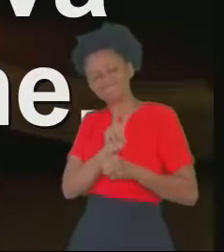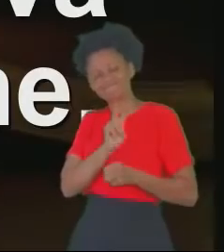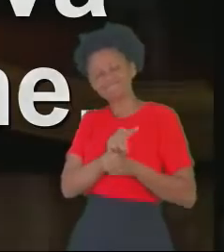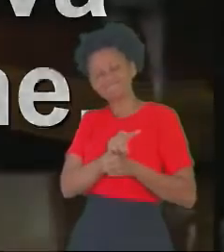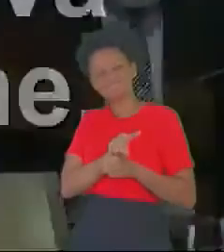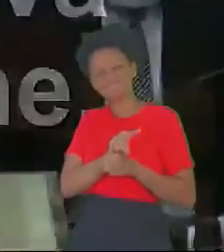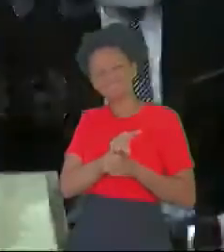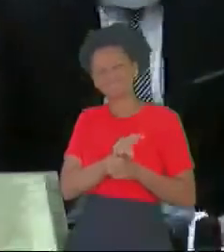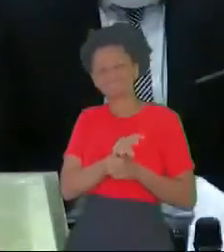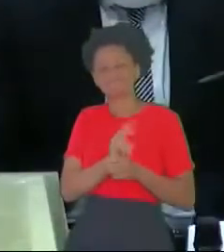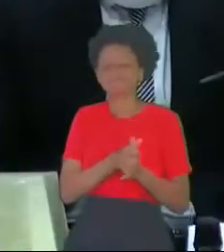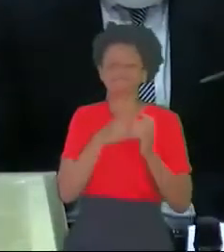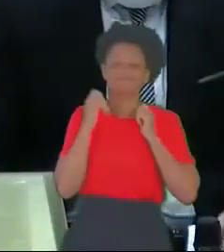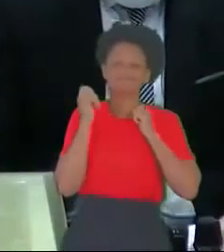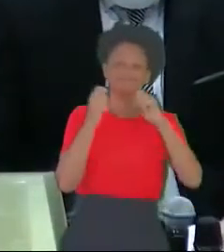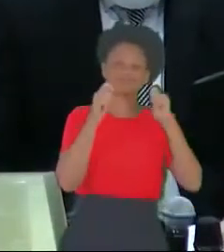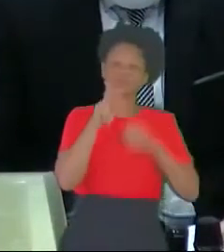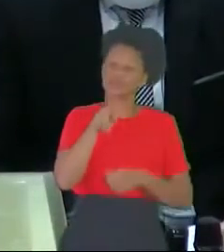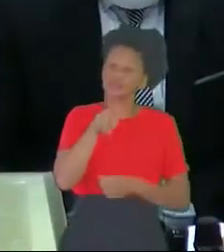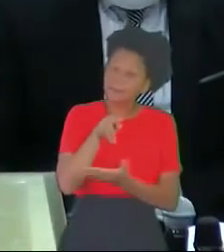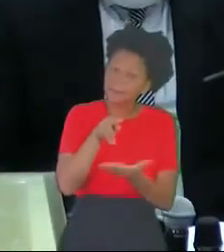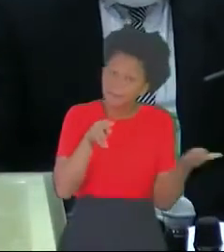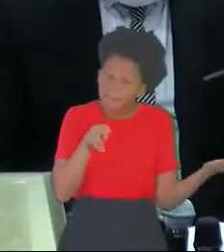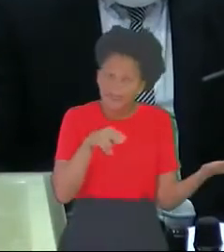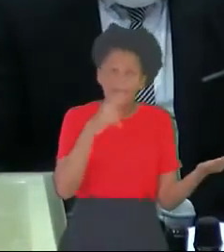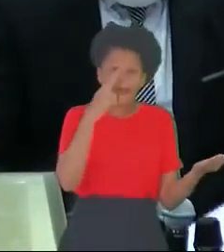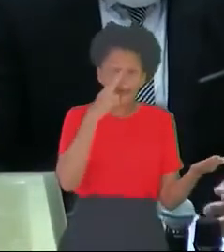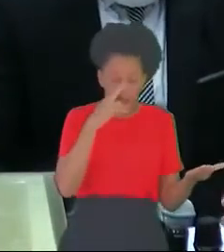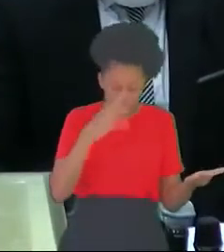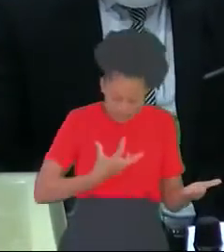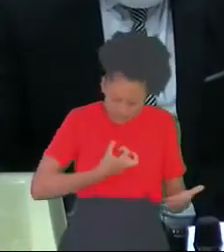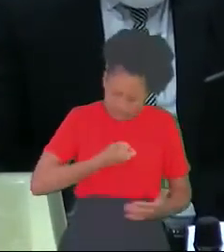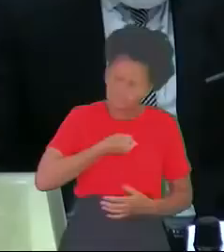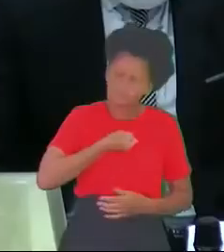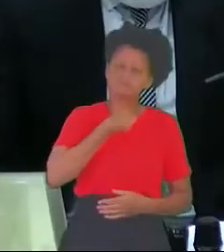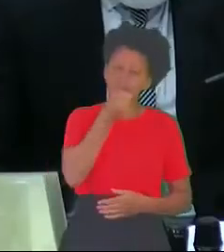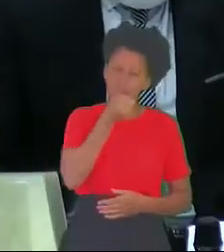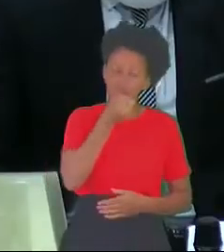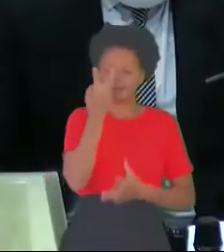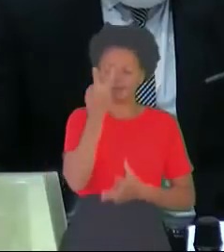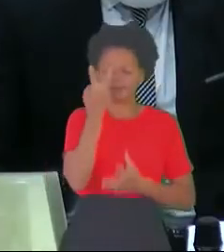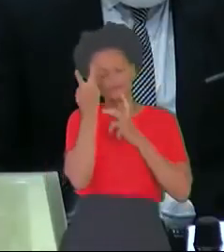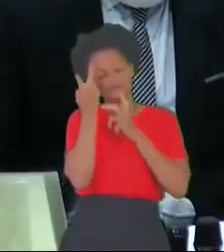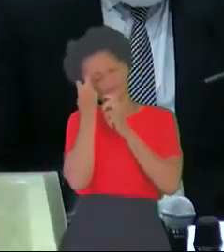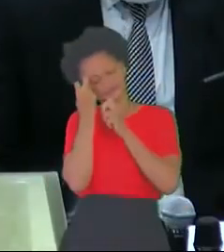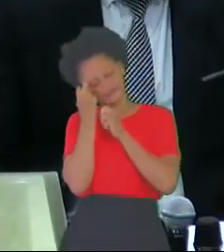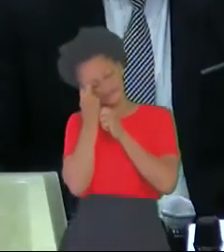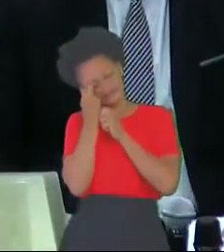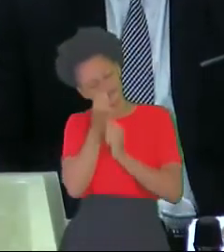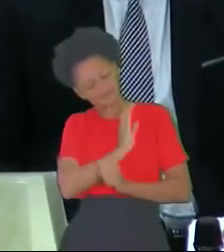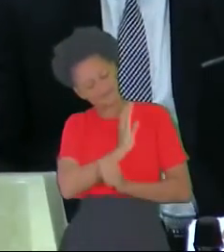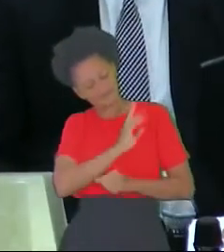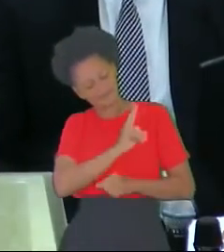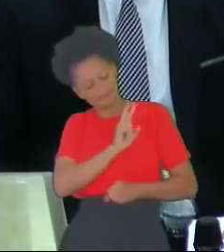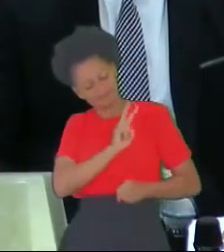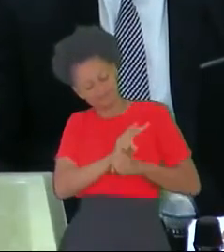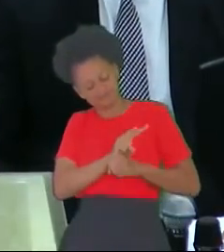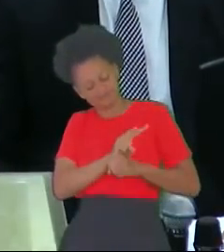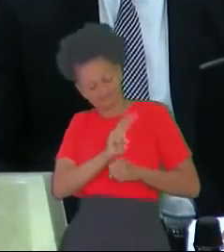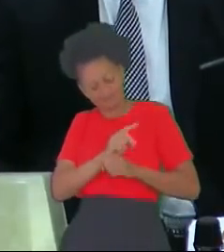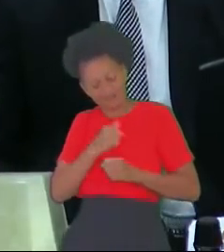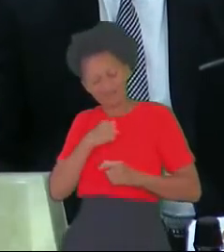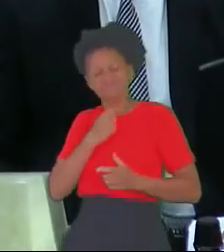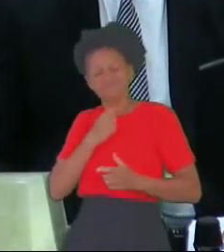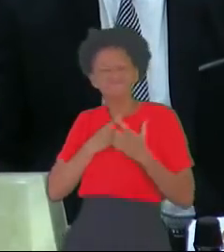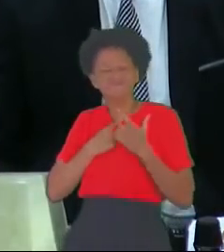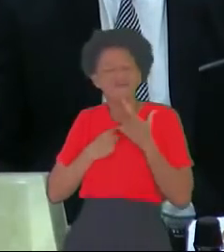Aleluia. Irmão, o crente que é salvo mesmo, mesmo ele dormindo, o coração ainda está anelante.